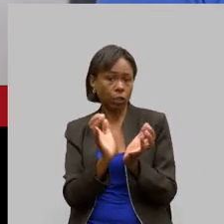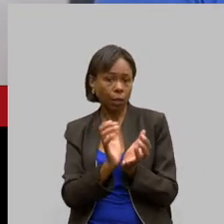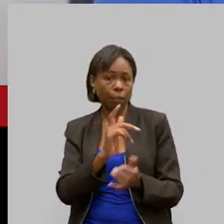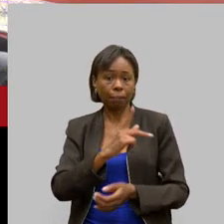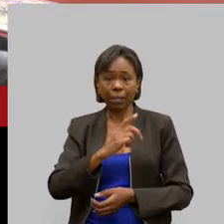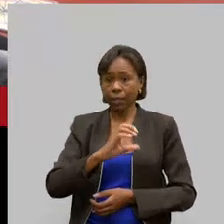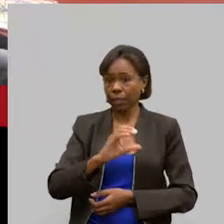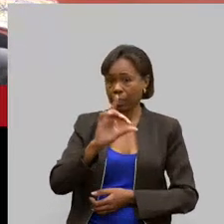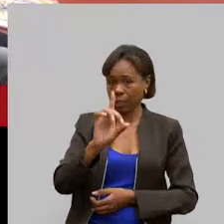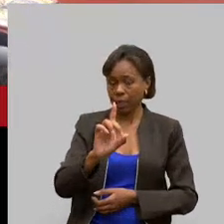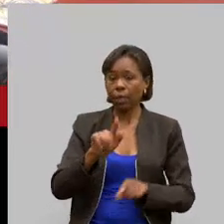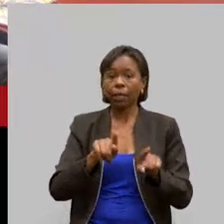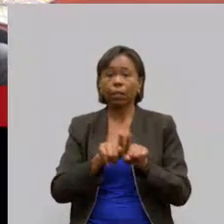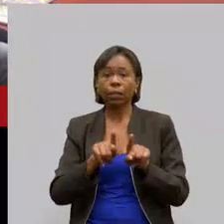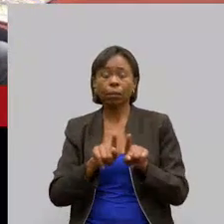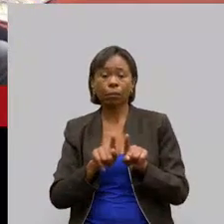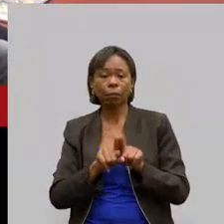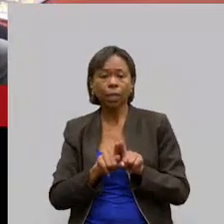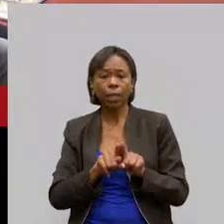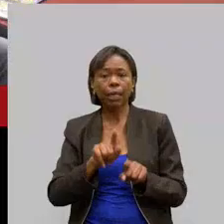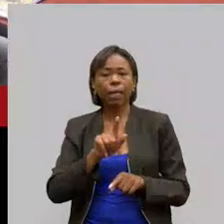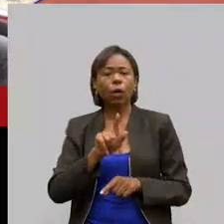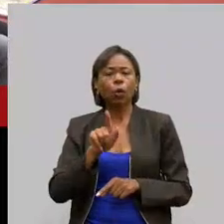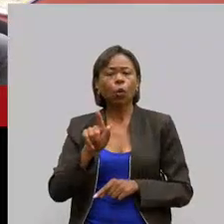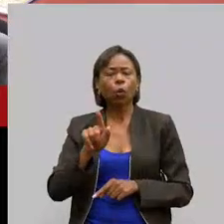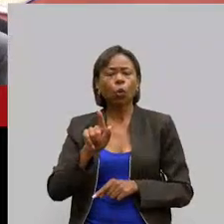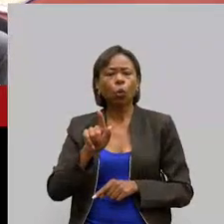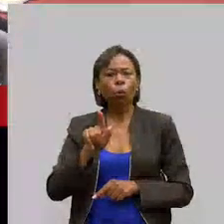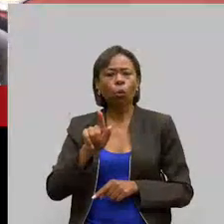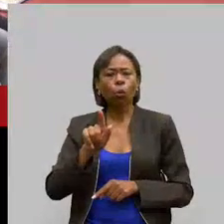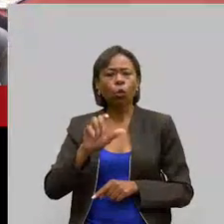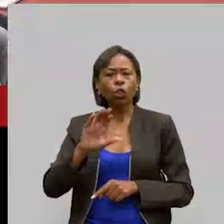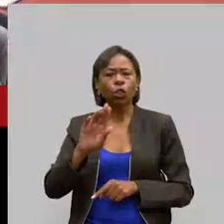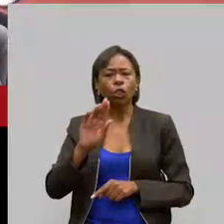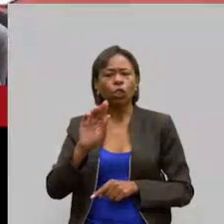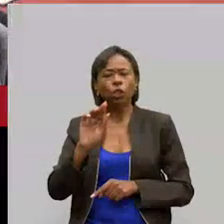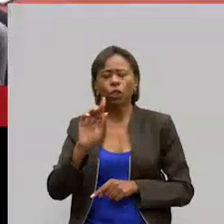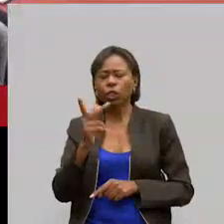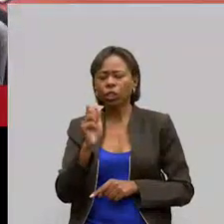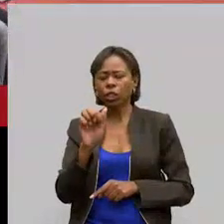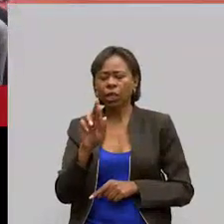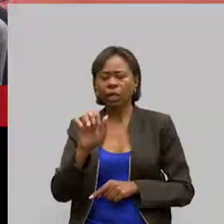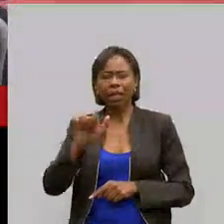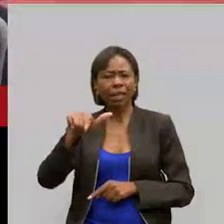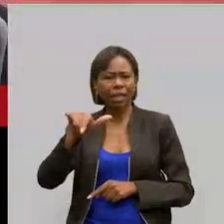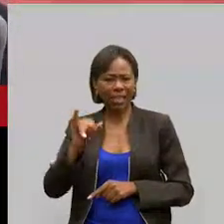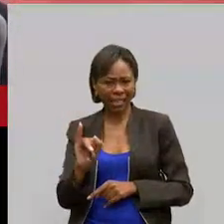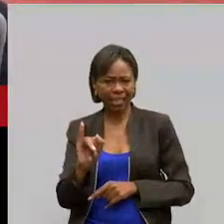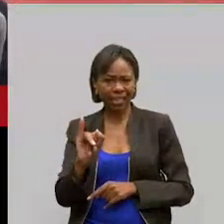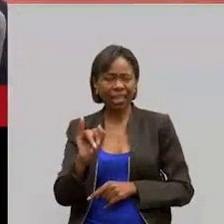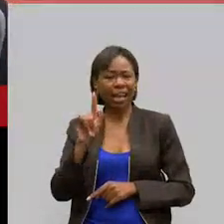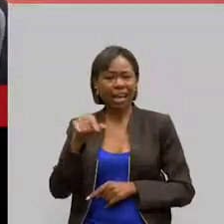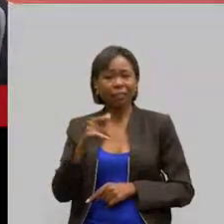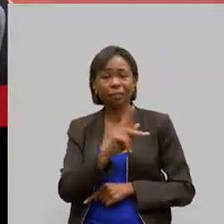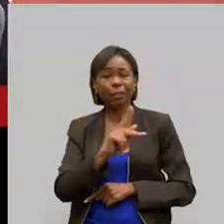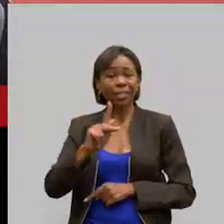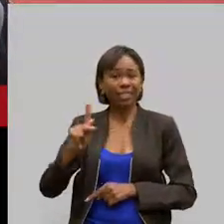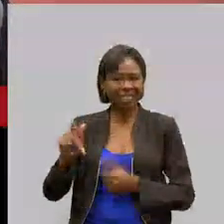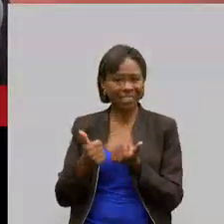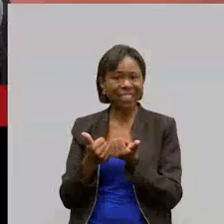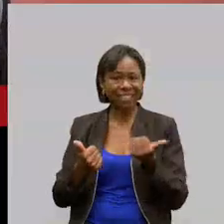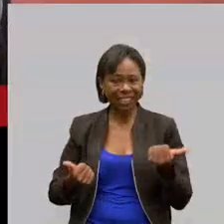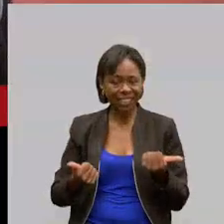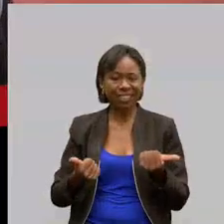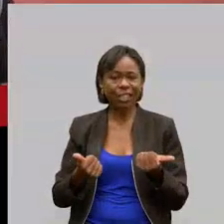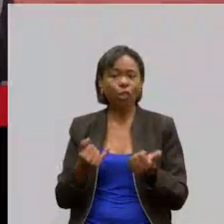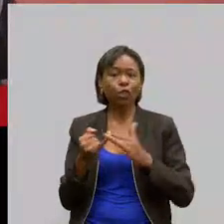Pomba e charl o charlen que é vice-presidente do Instituto Resgate também Vereadora Maria de luz já tá com a gente também